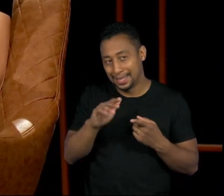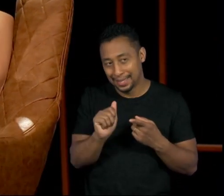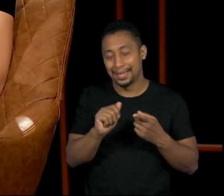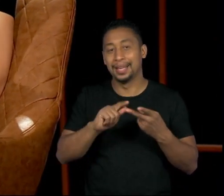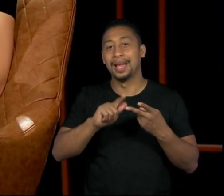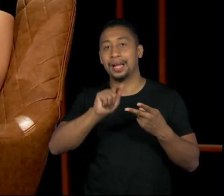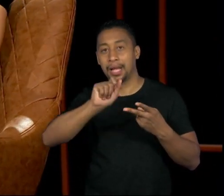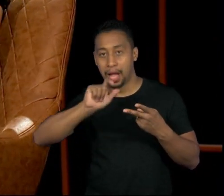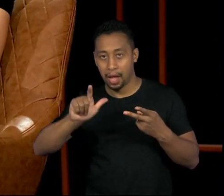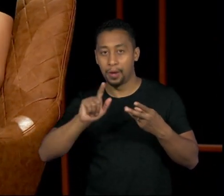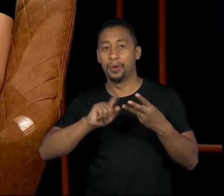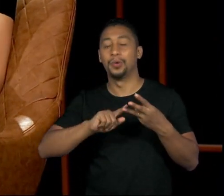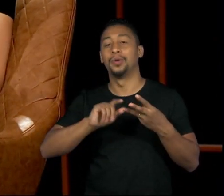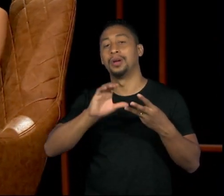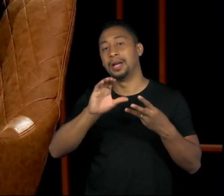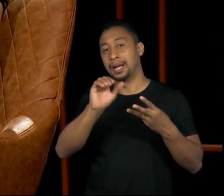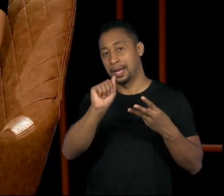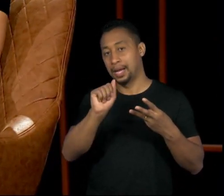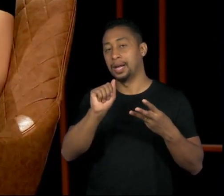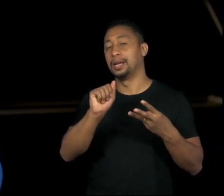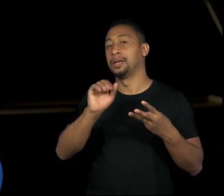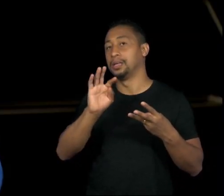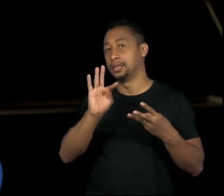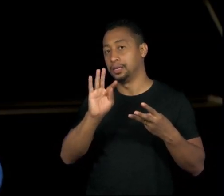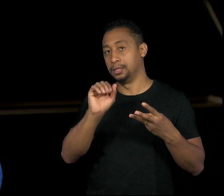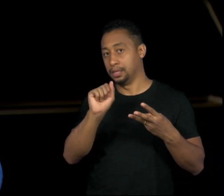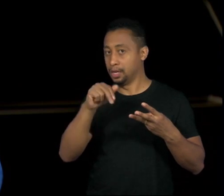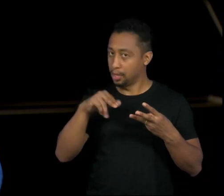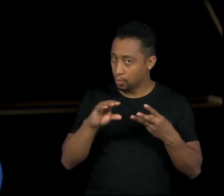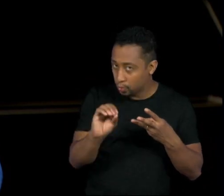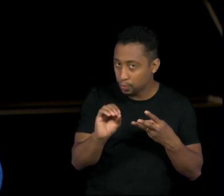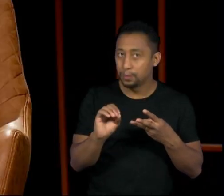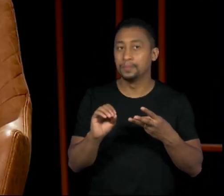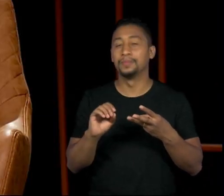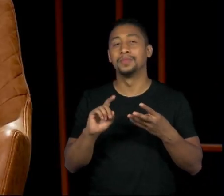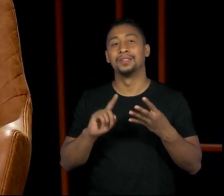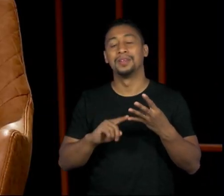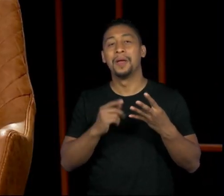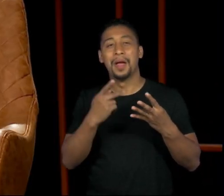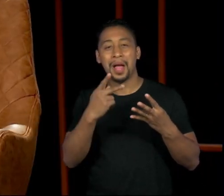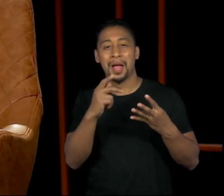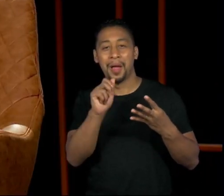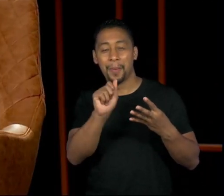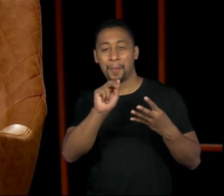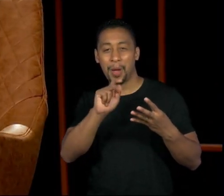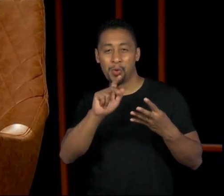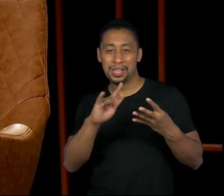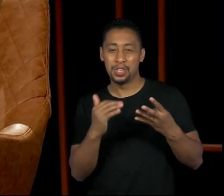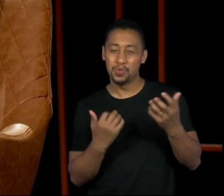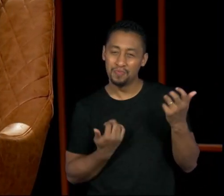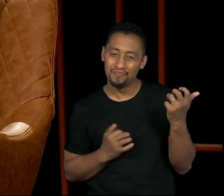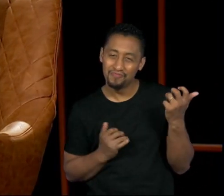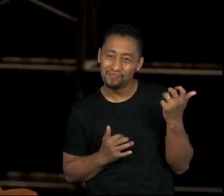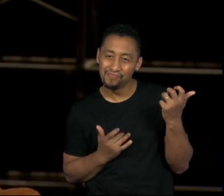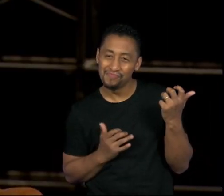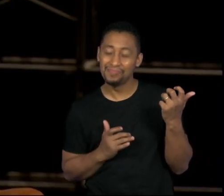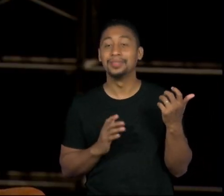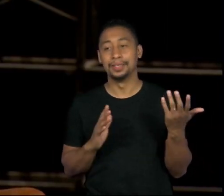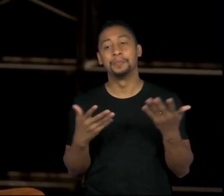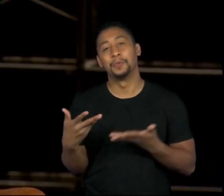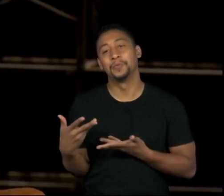Caetano. Era um bar frequentado. Paulinho da Viola, sentei uma vez com o Paulinho da Viola para tomar uma cachaçinha e trocar ideia com a esposa